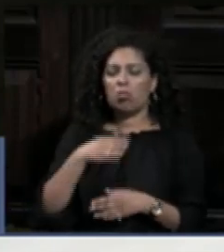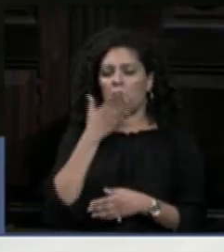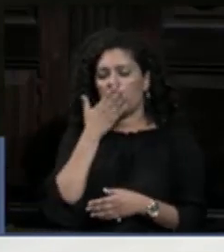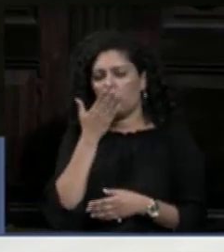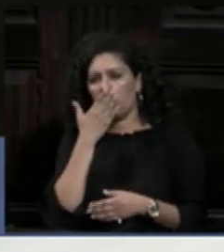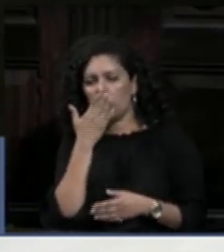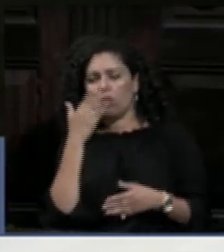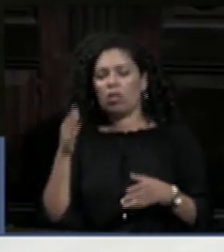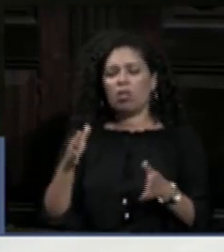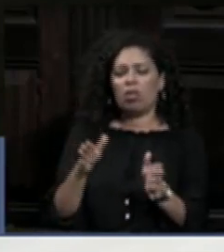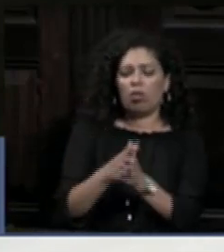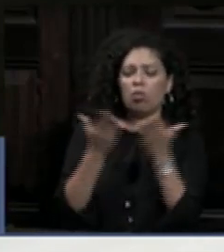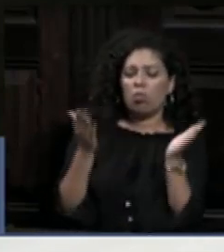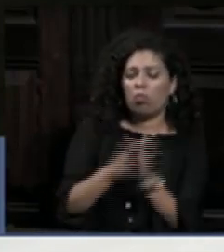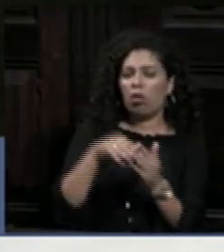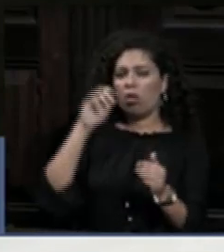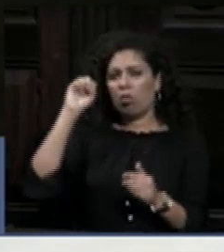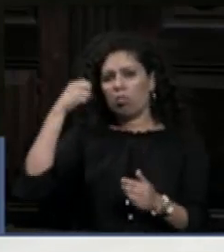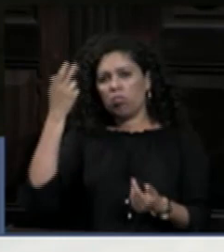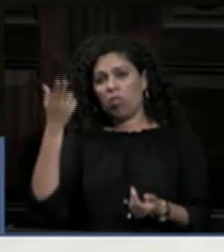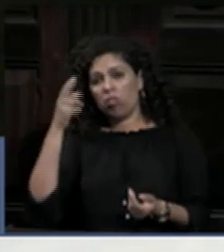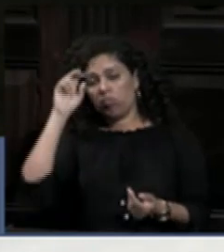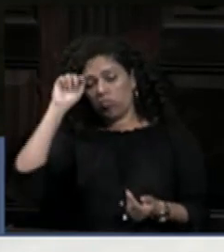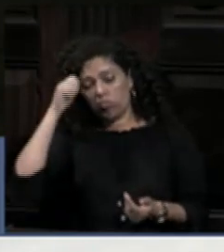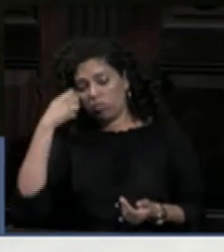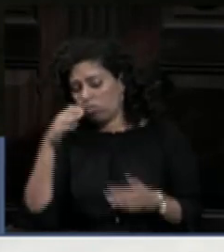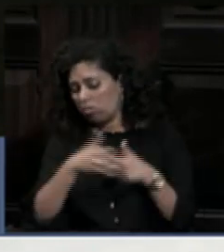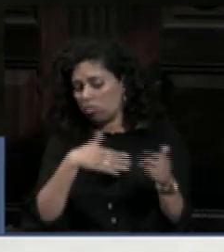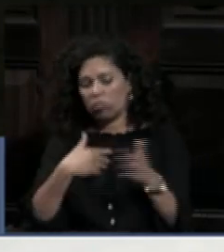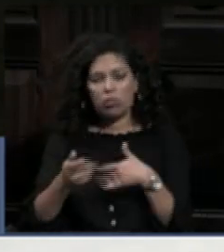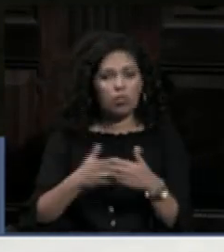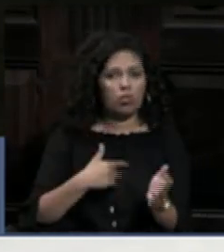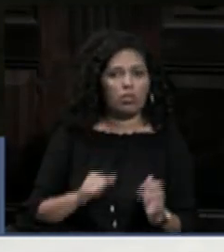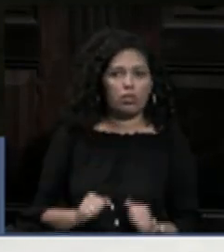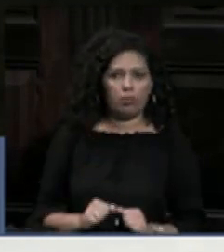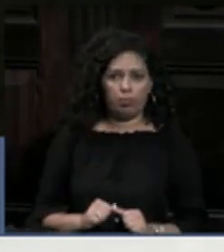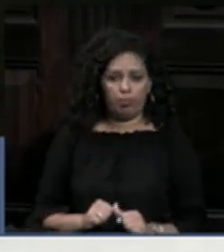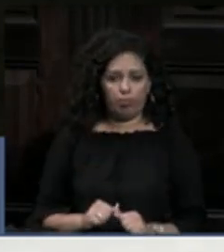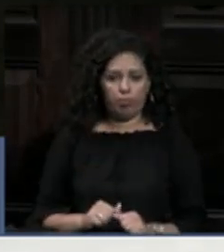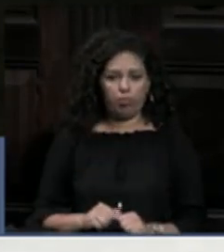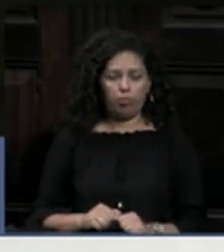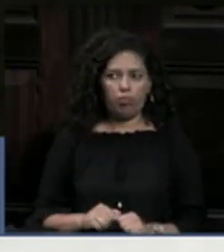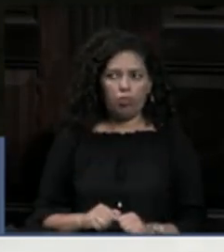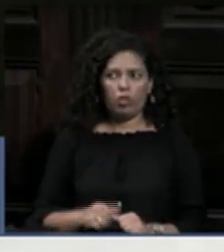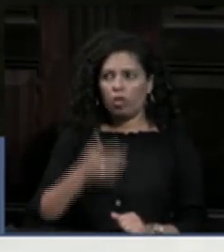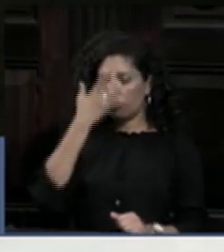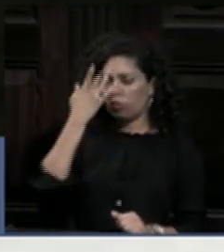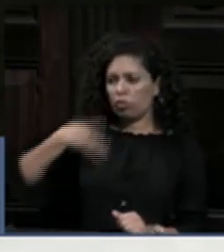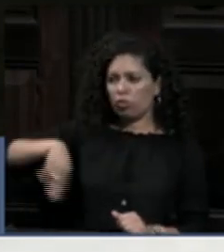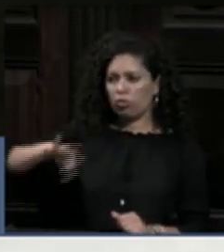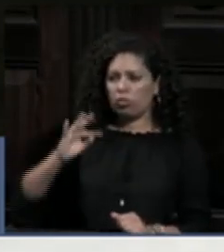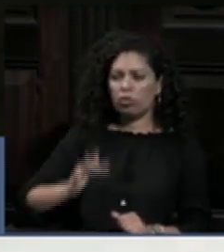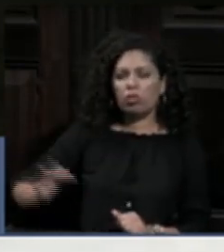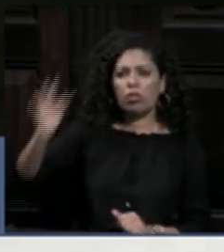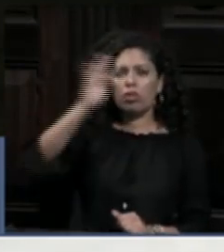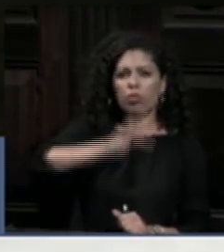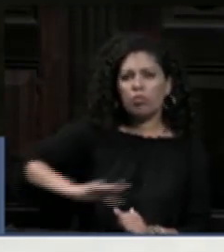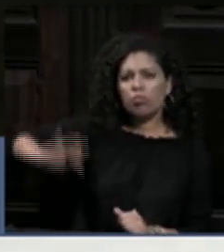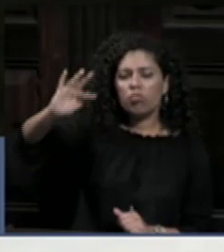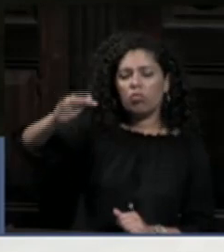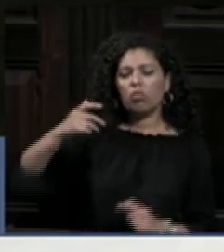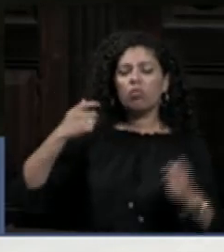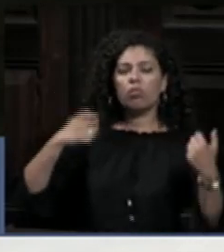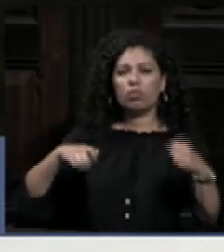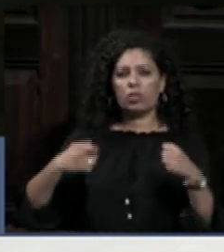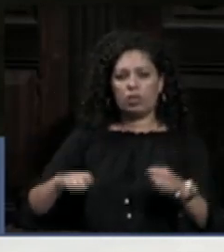possibilidade do ingresso na também na universidade ampliação dessa dessa